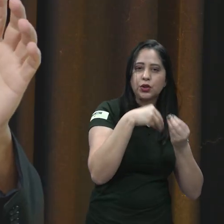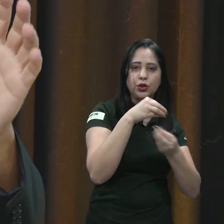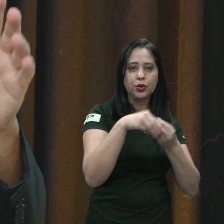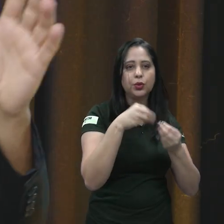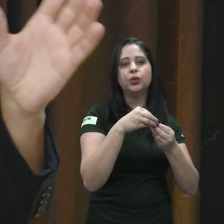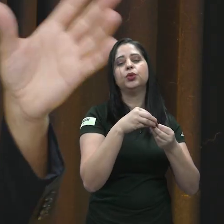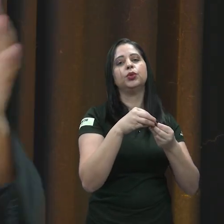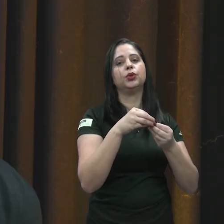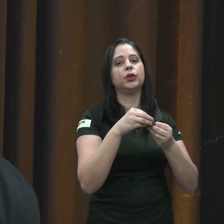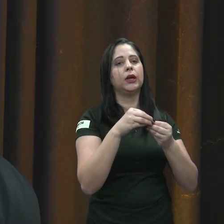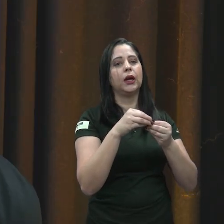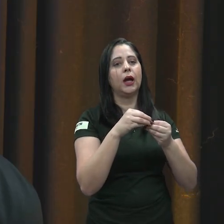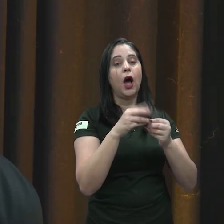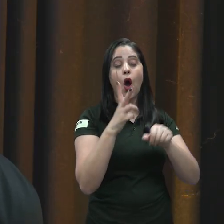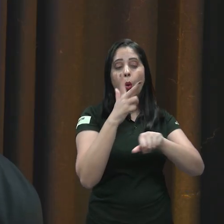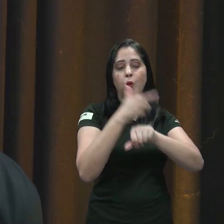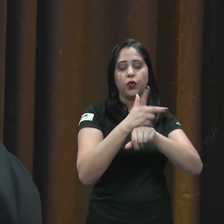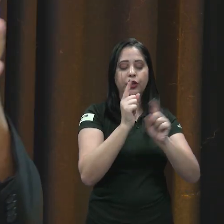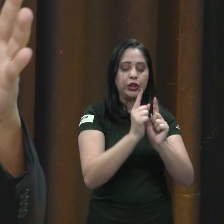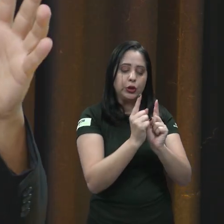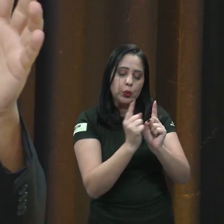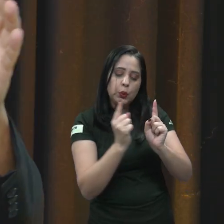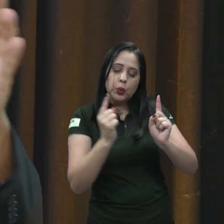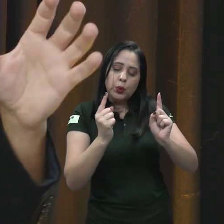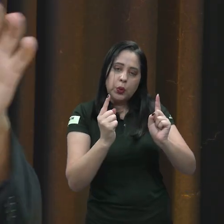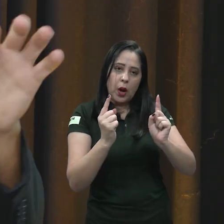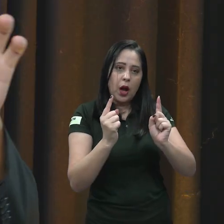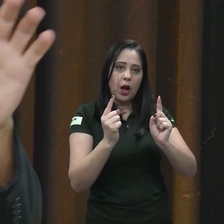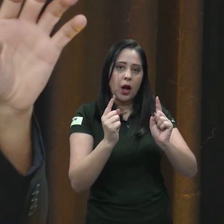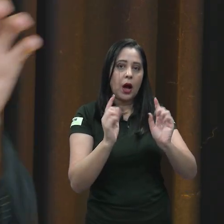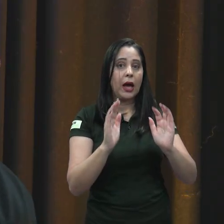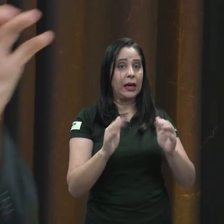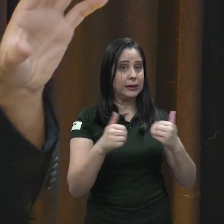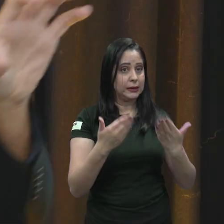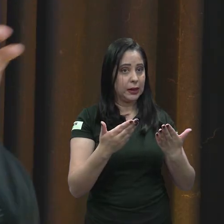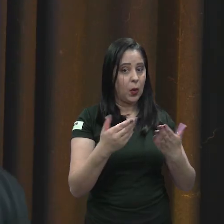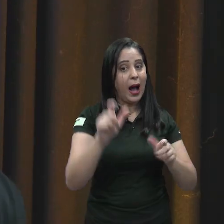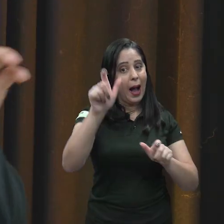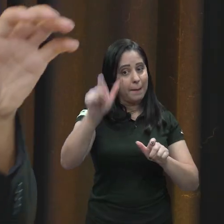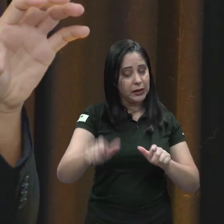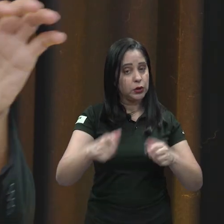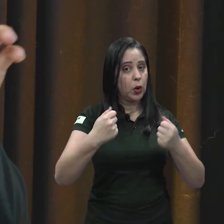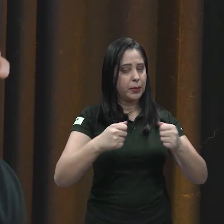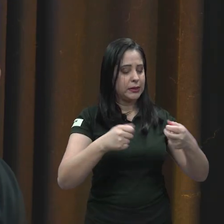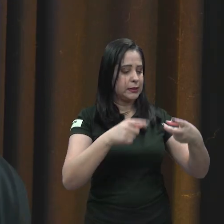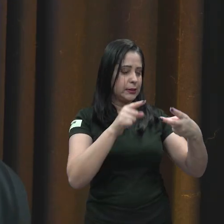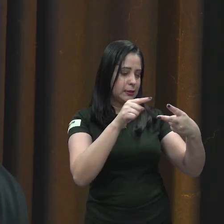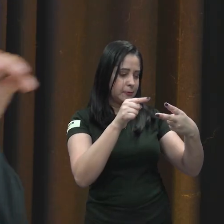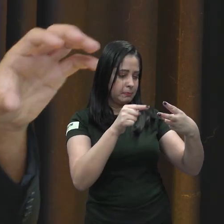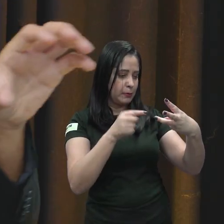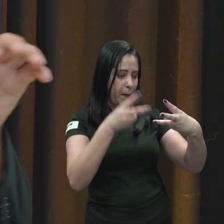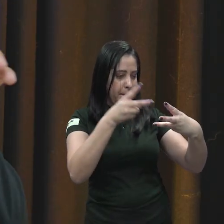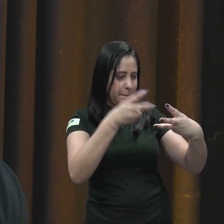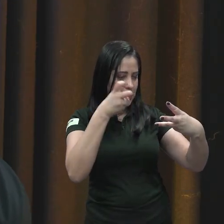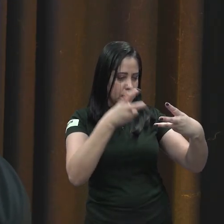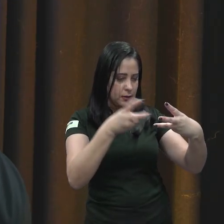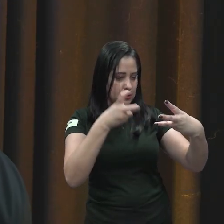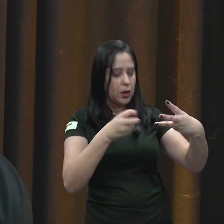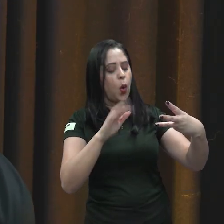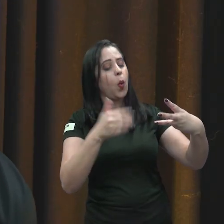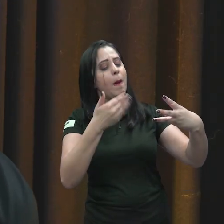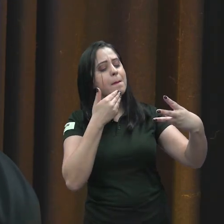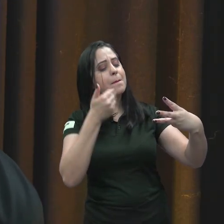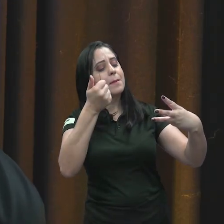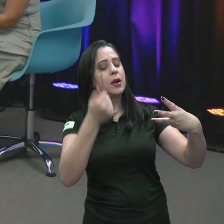um conteúdo mais longo e um conteúdo mais curto. Então, assim, a pessoa realmente precisa identificar para poder perceber qual é o caminho ideal